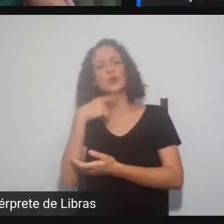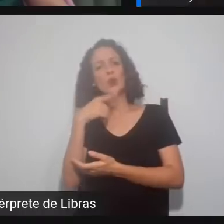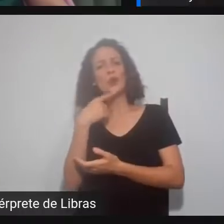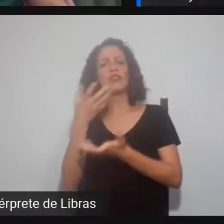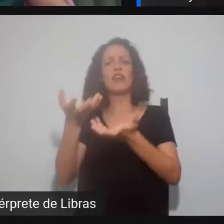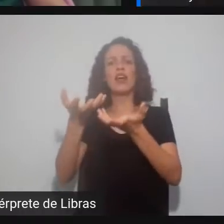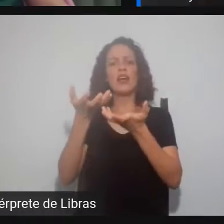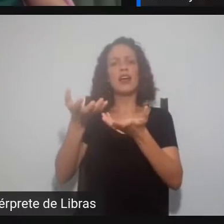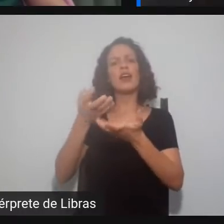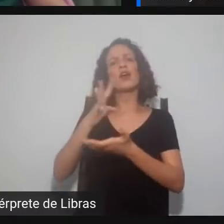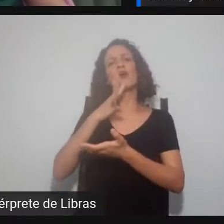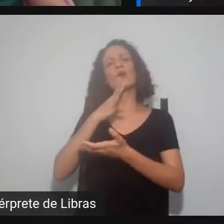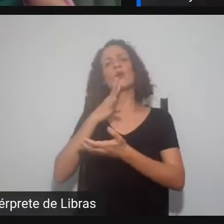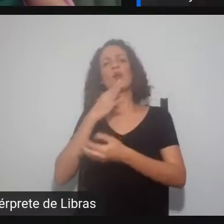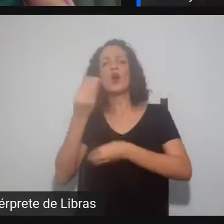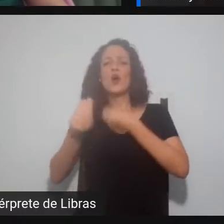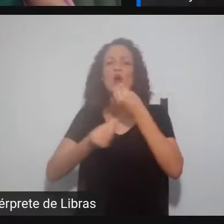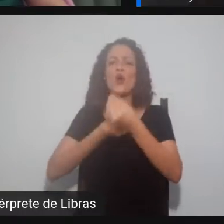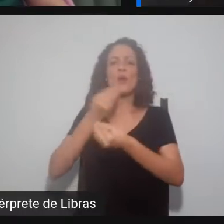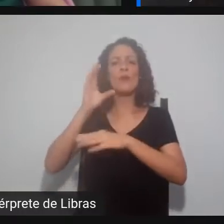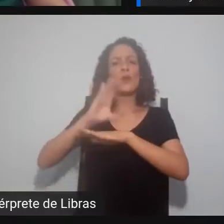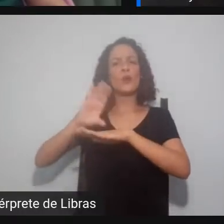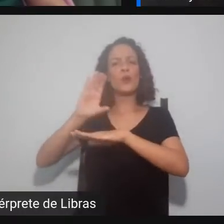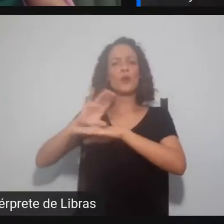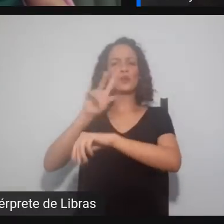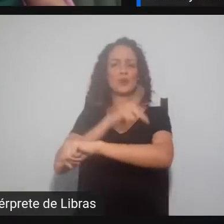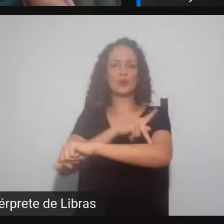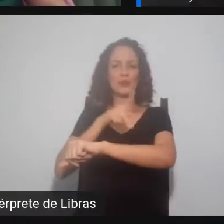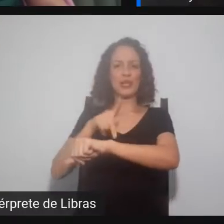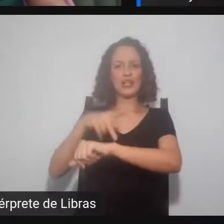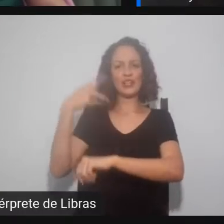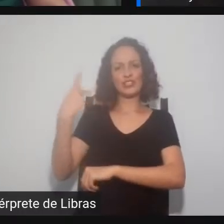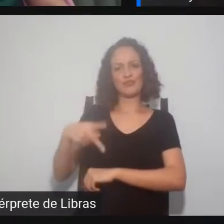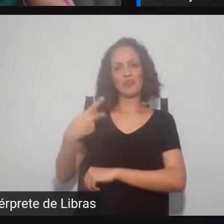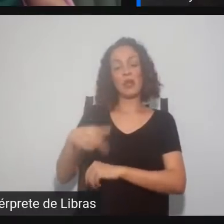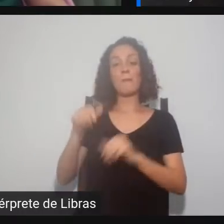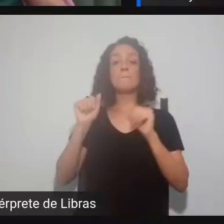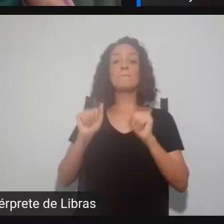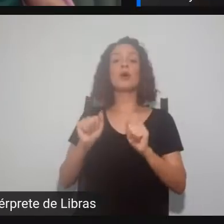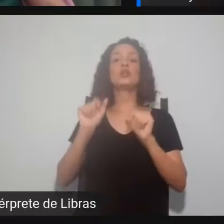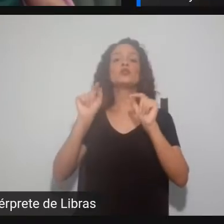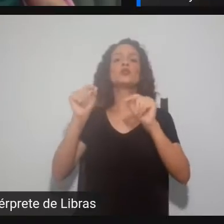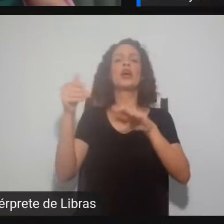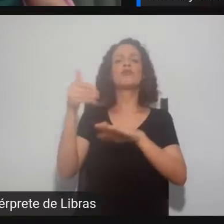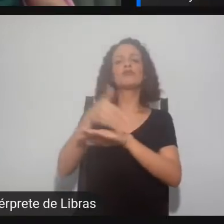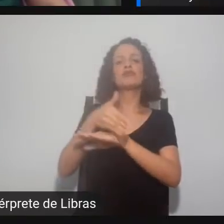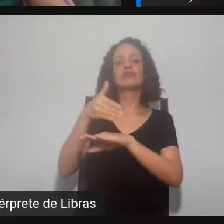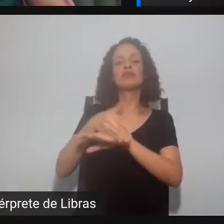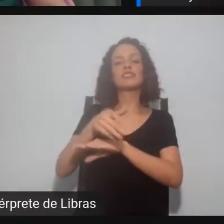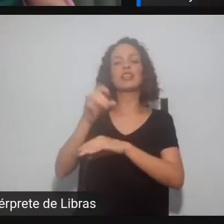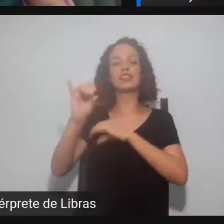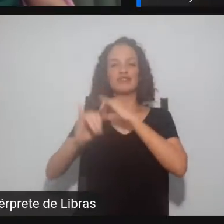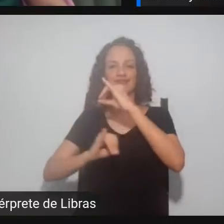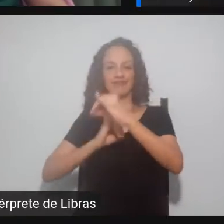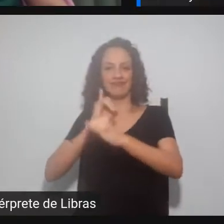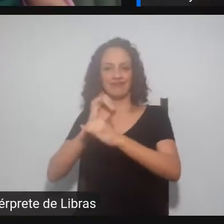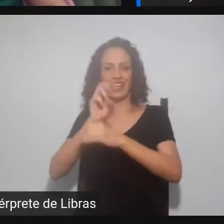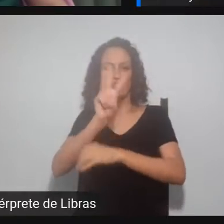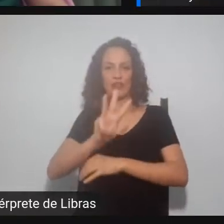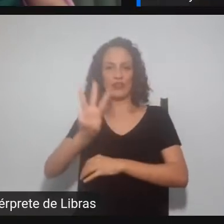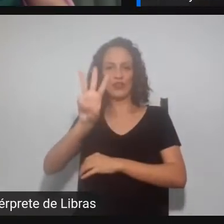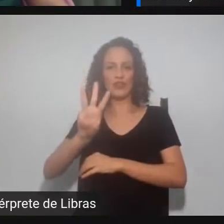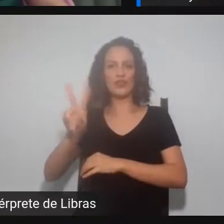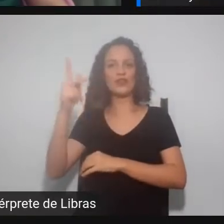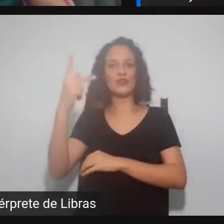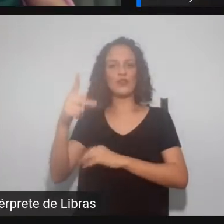o nosso curso de pedagogia, é só acessar a nossa página lá no site da FUMEC. E que, se